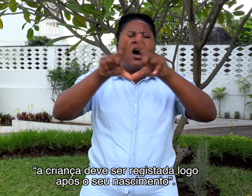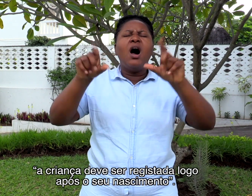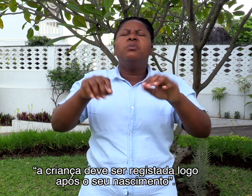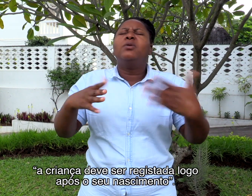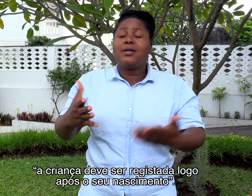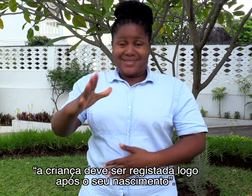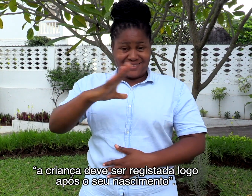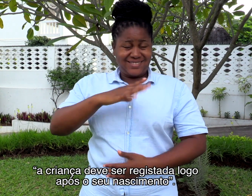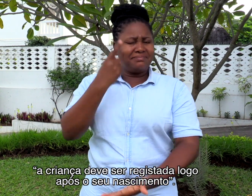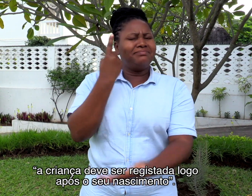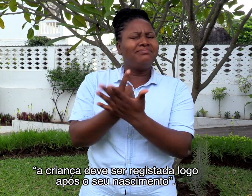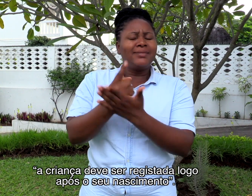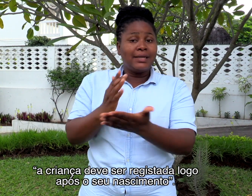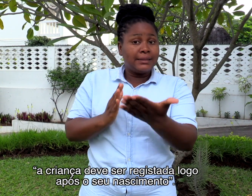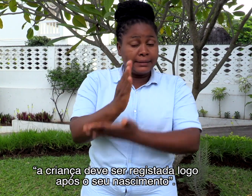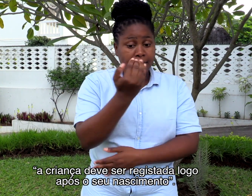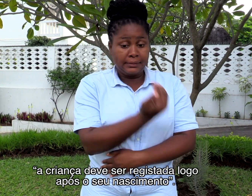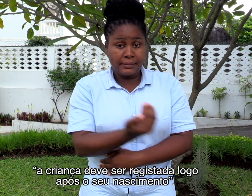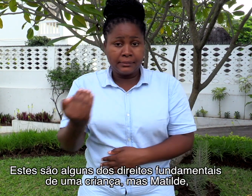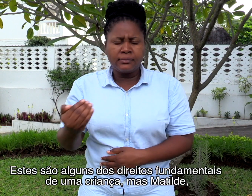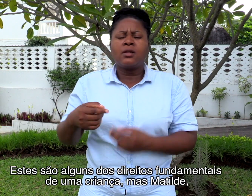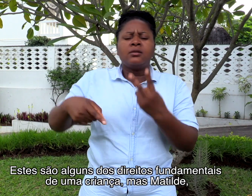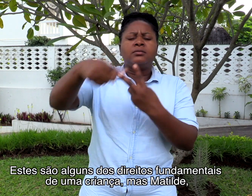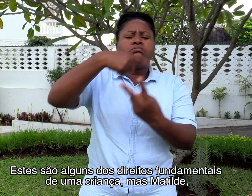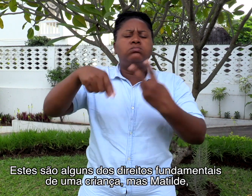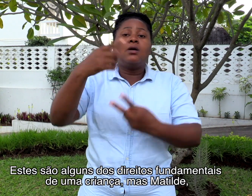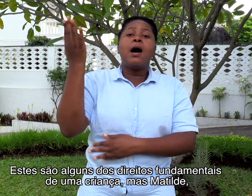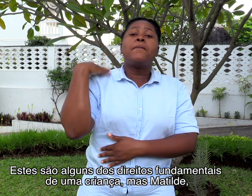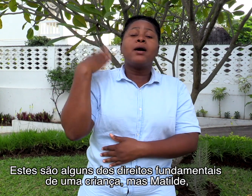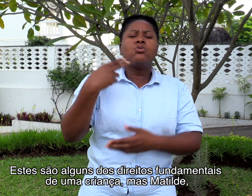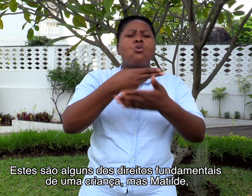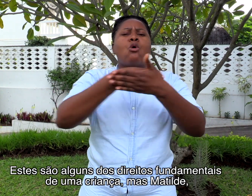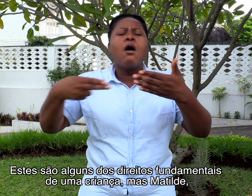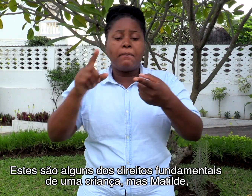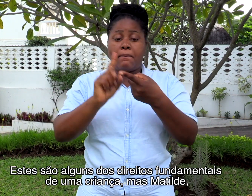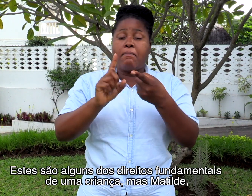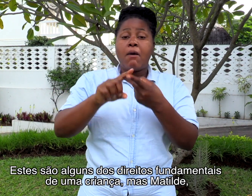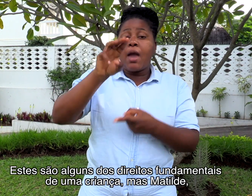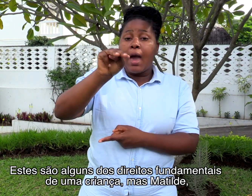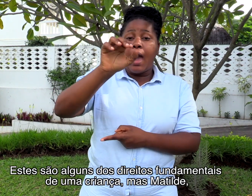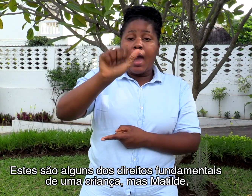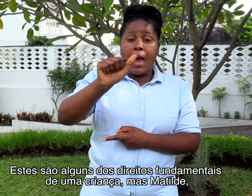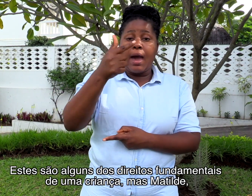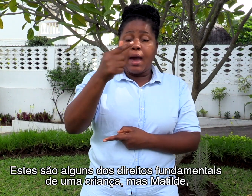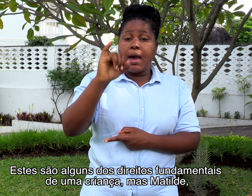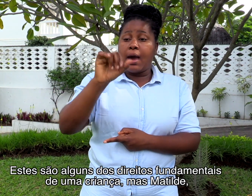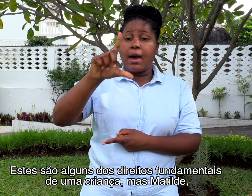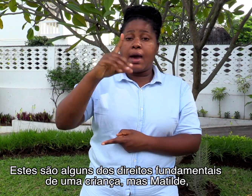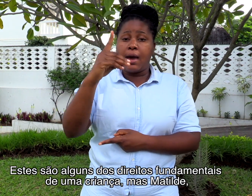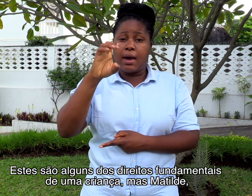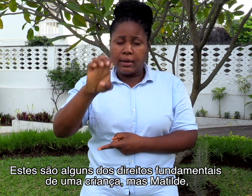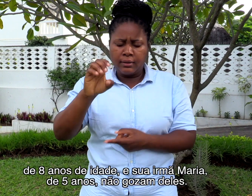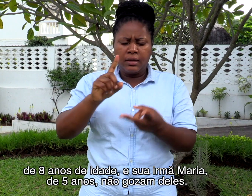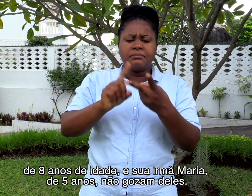registrada logo após o seu nascimento. Estes são alguns dos direitos fundamentais de uma criança. Mas